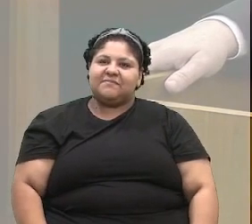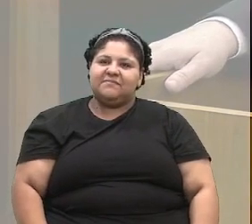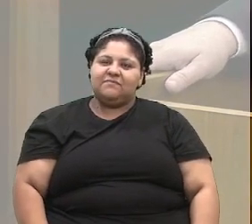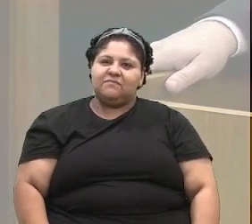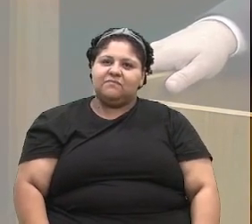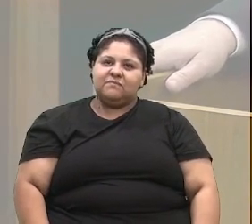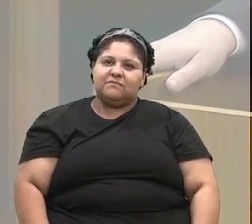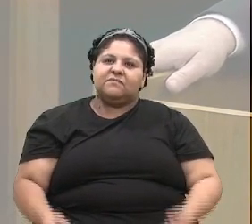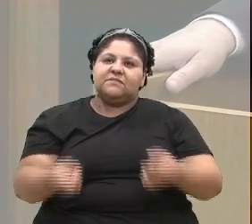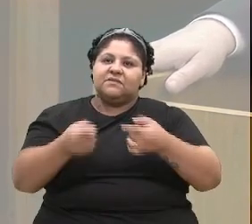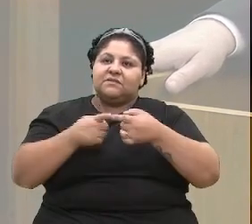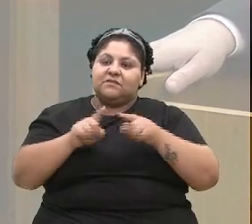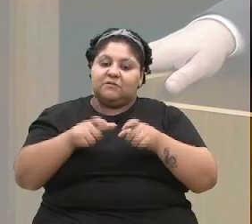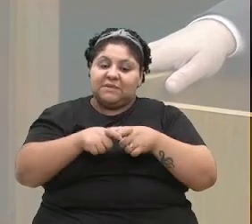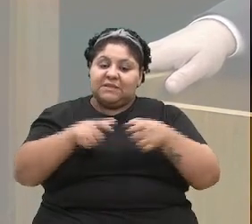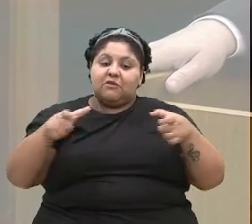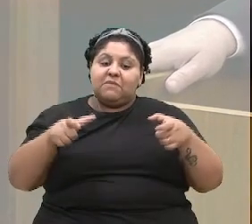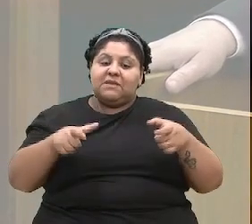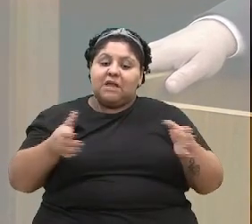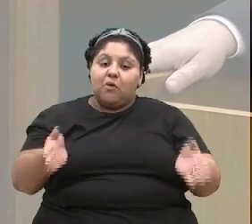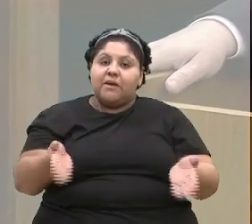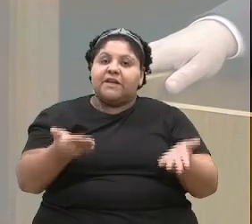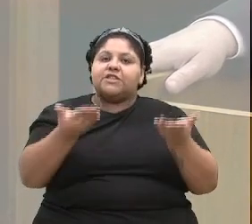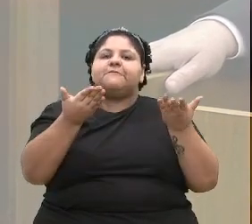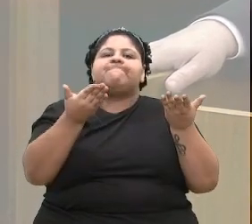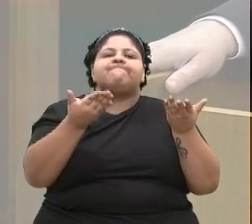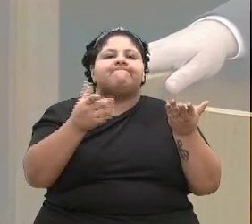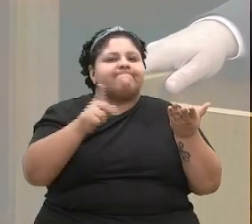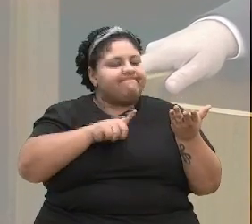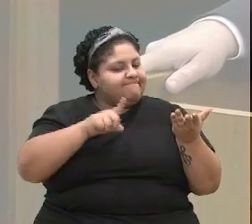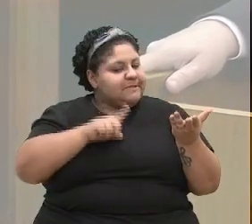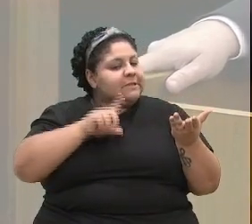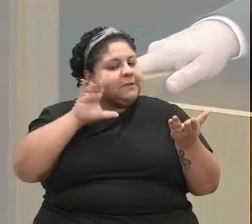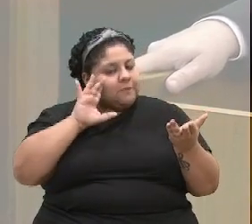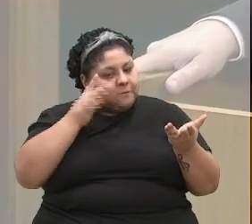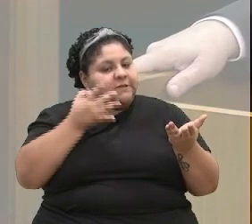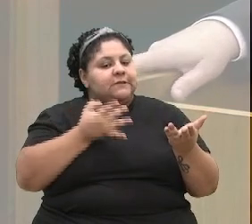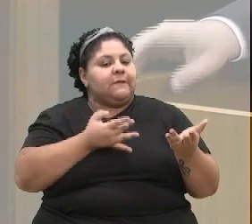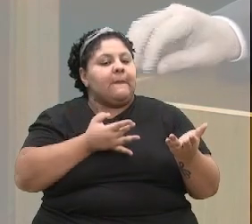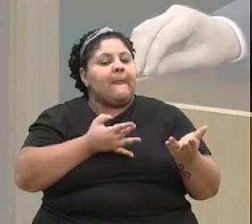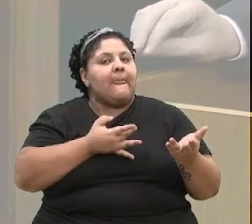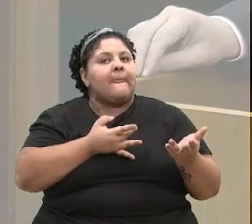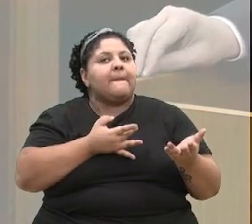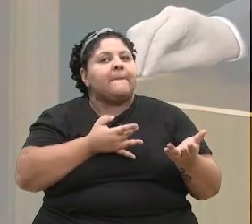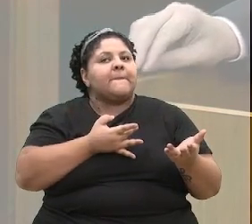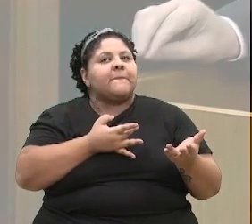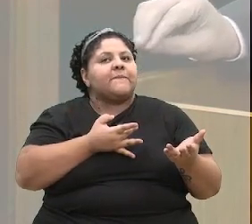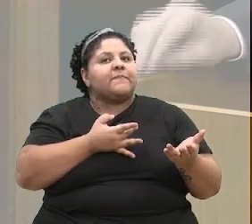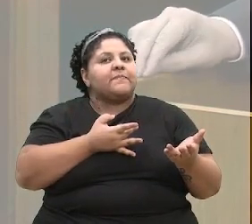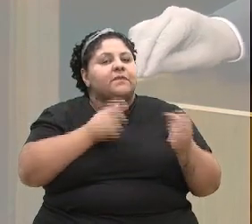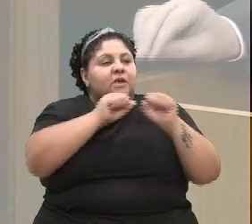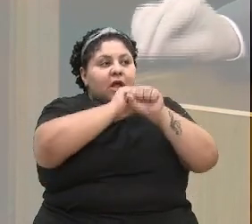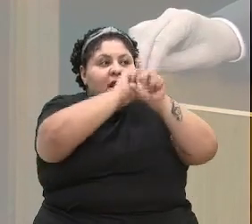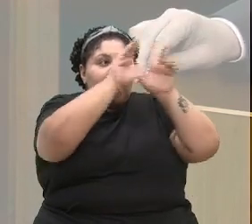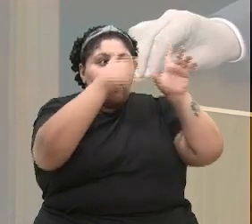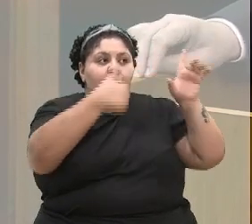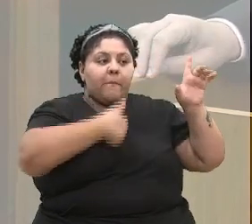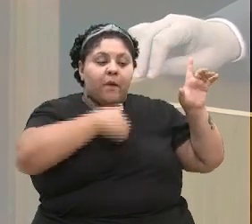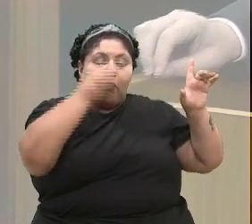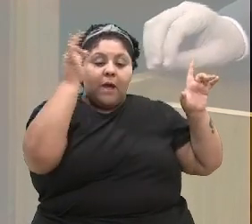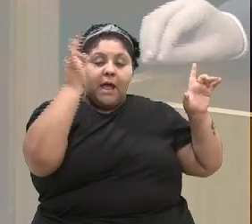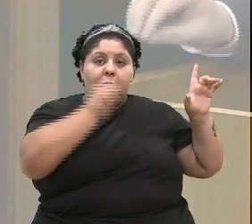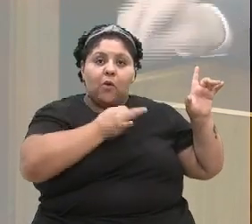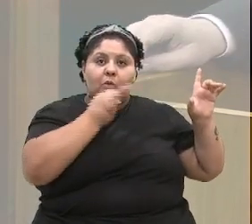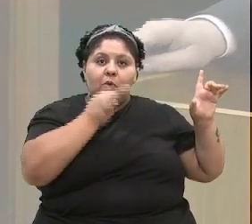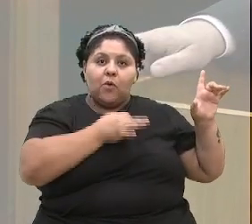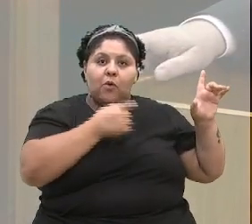Mas aumentar o engajamento, vereador Felipe, isso tem que acontecer, né? E deixar claro aqui o meu elogio. Eu